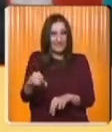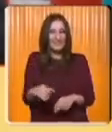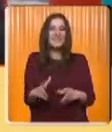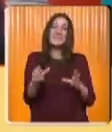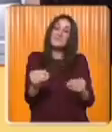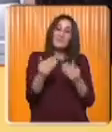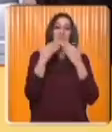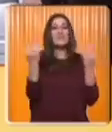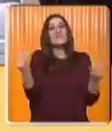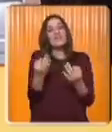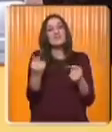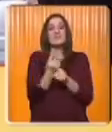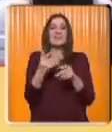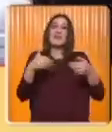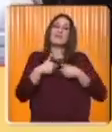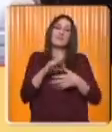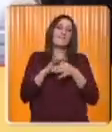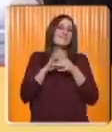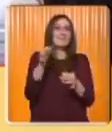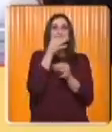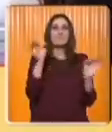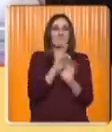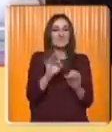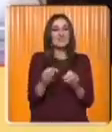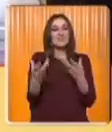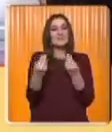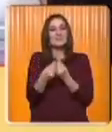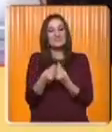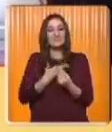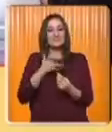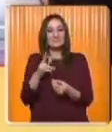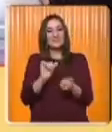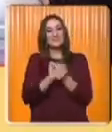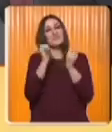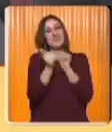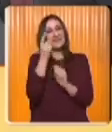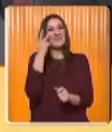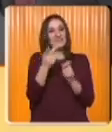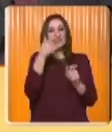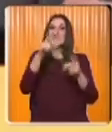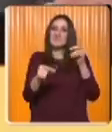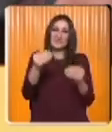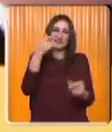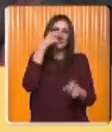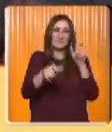obrigado realmente, porque tem sido uma ajuda valiosa e temos com o Dr. Paulo Maló mudado a vida de muitas pessoas.